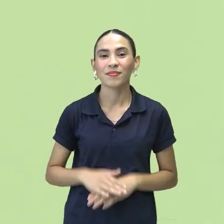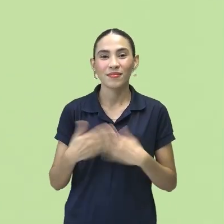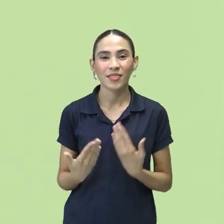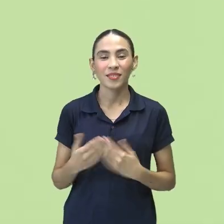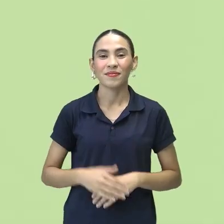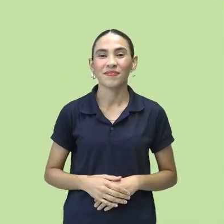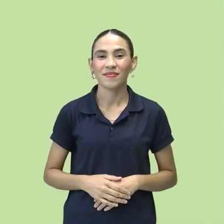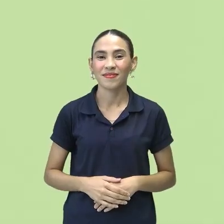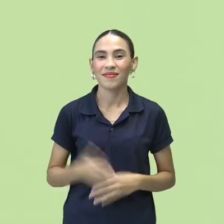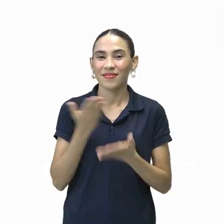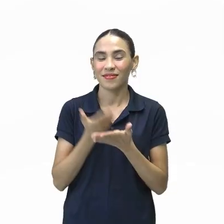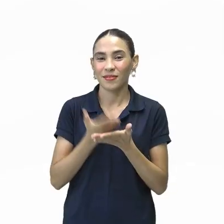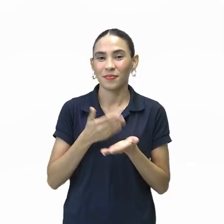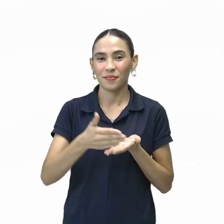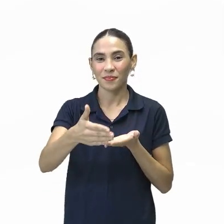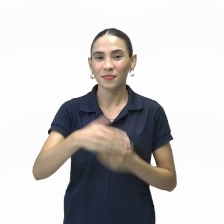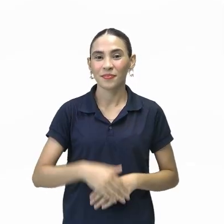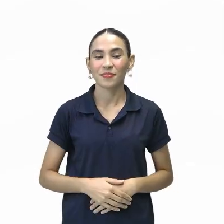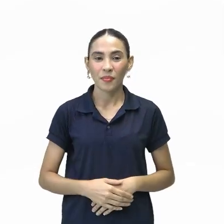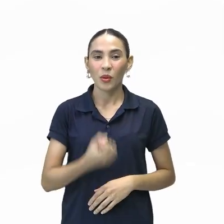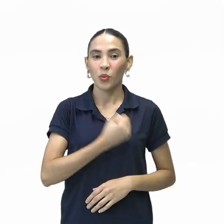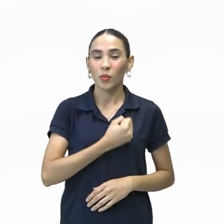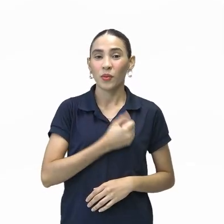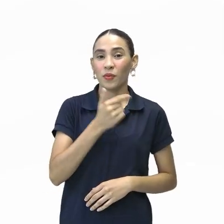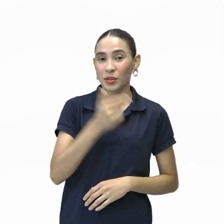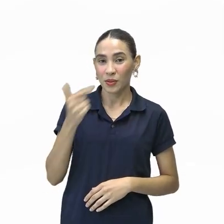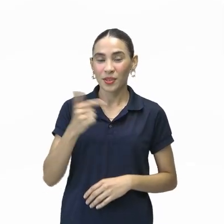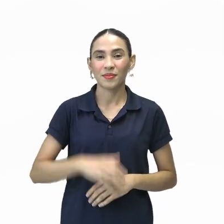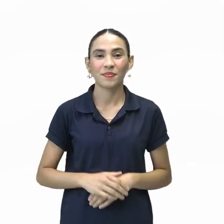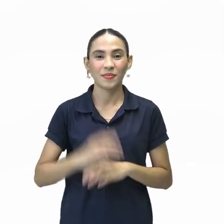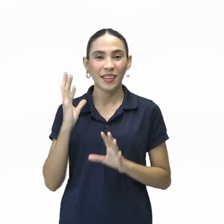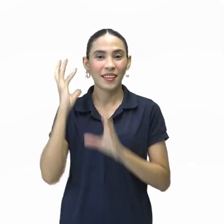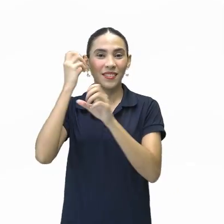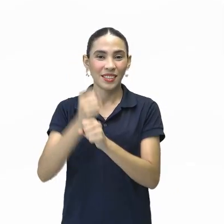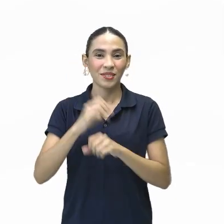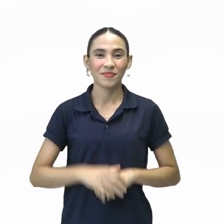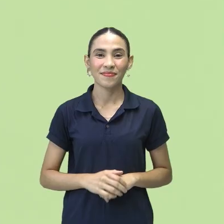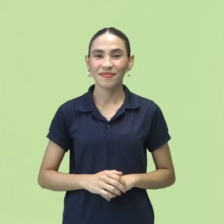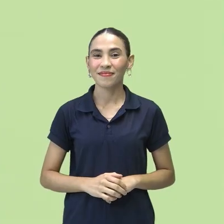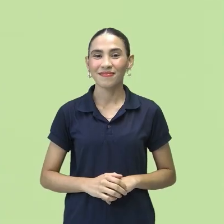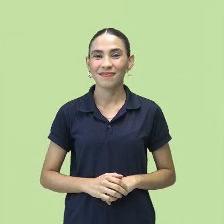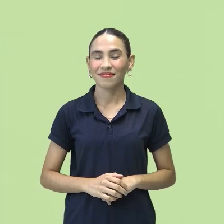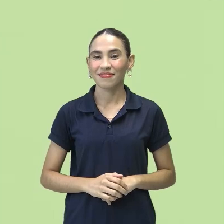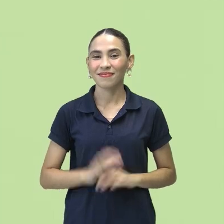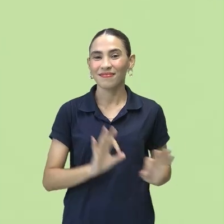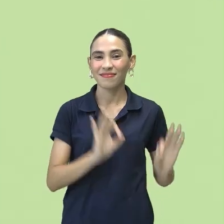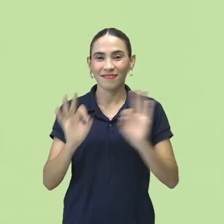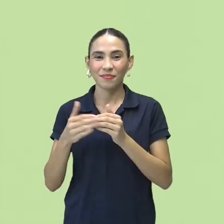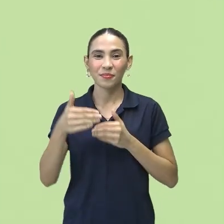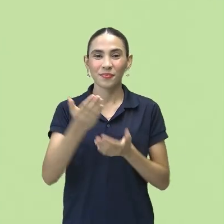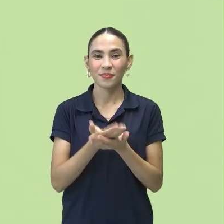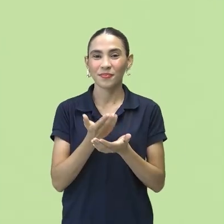vamos para a nossa aula de hoje. Aula de número 22, revisão. Então,